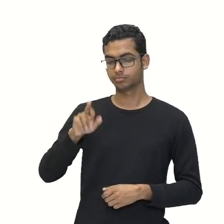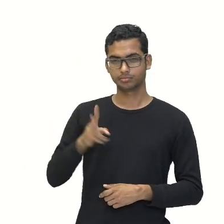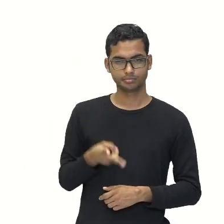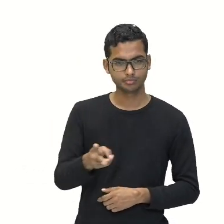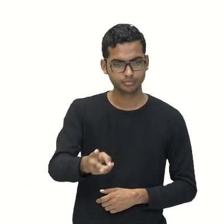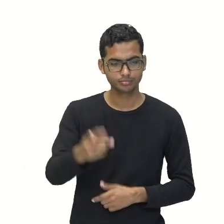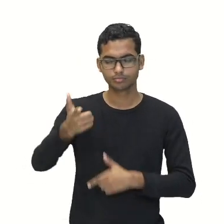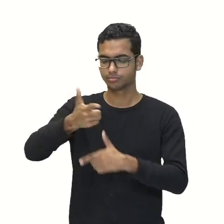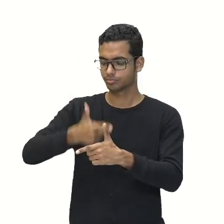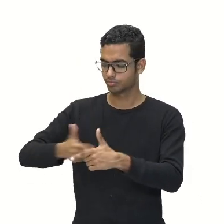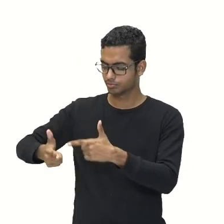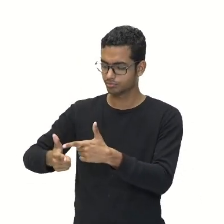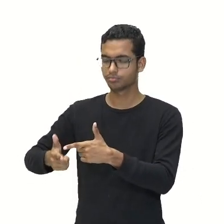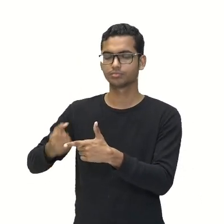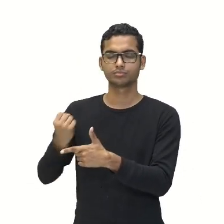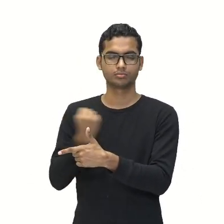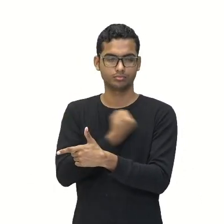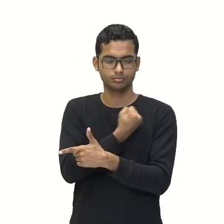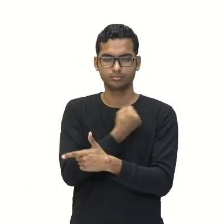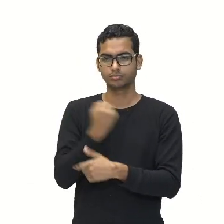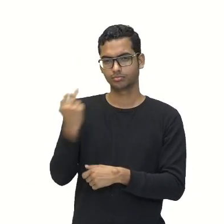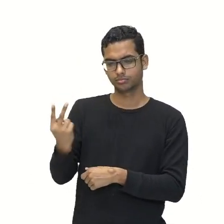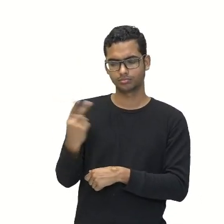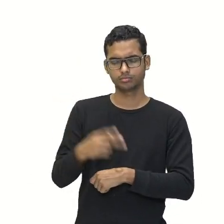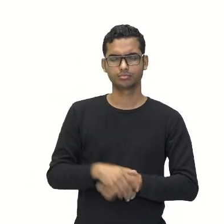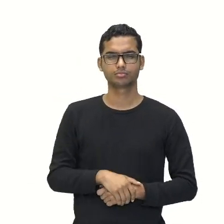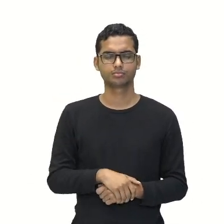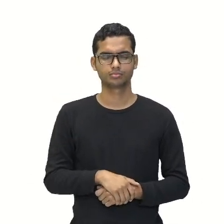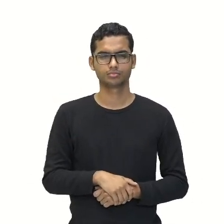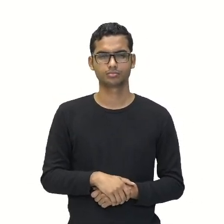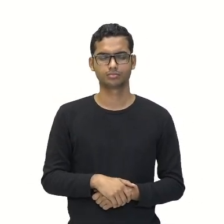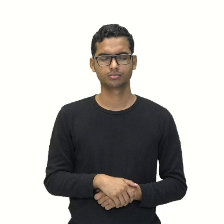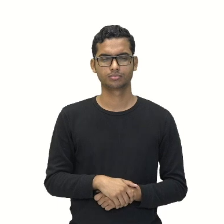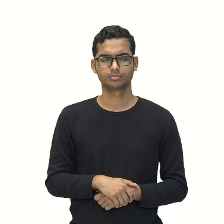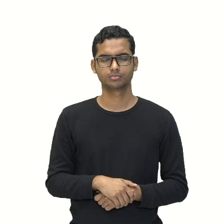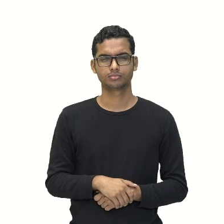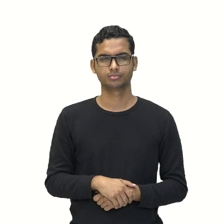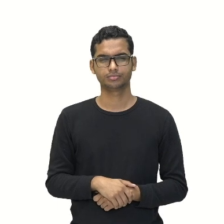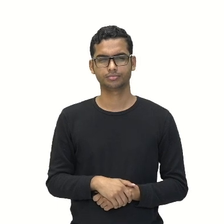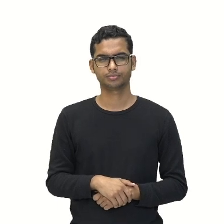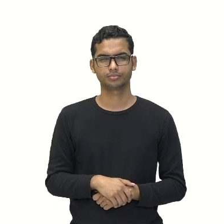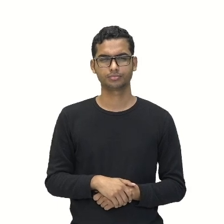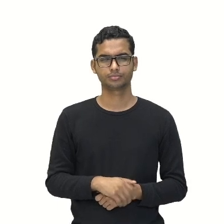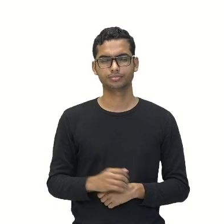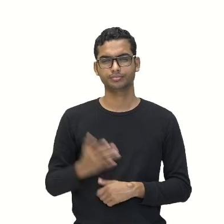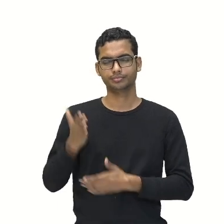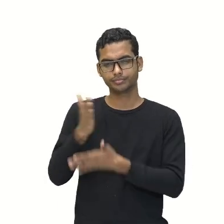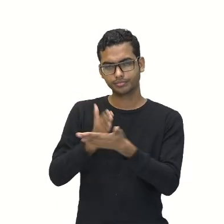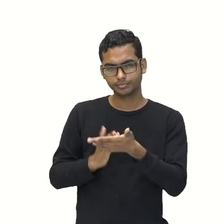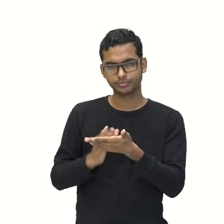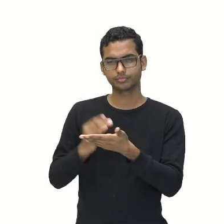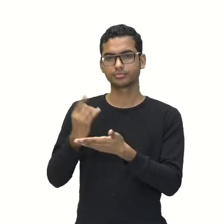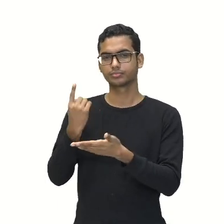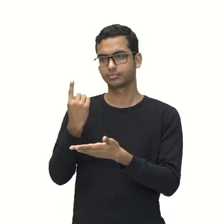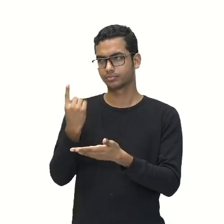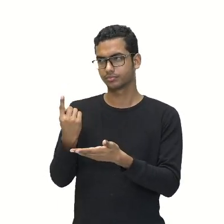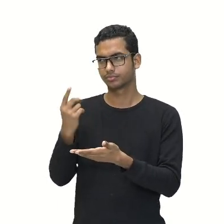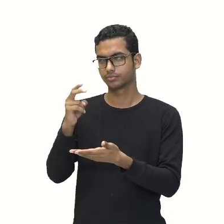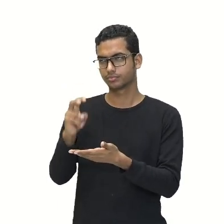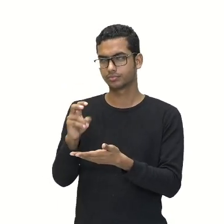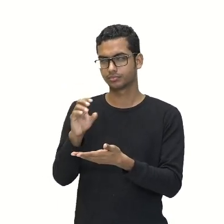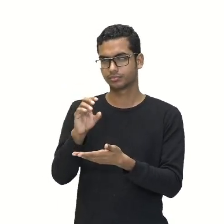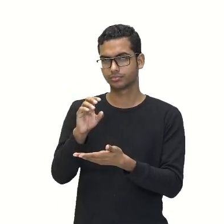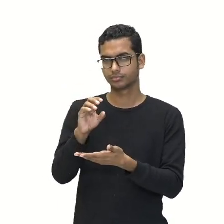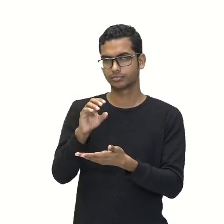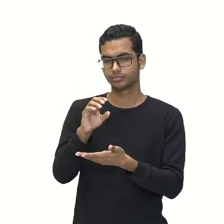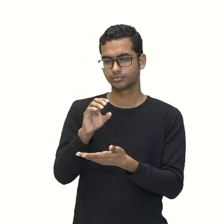continuo dividindo por 2. Metade de 250 é 125. Metade de 6 é